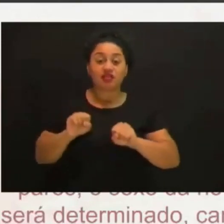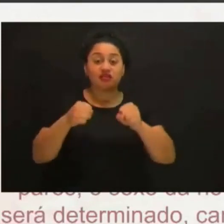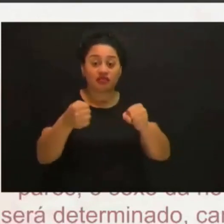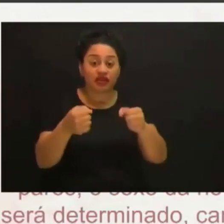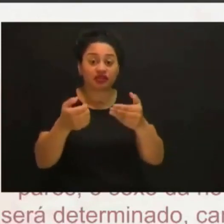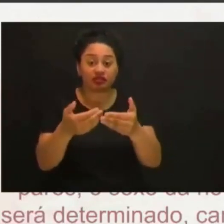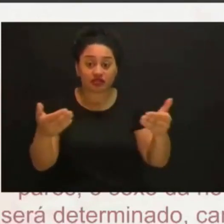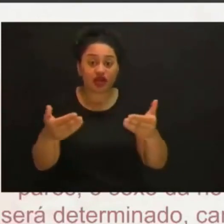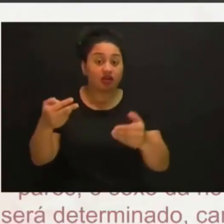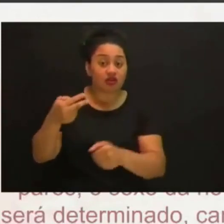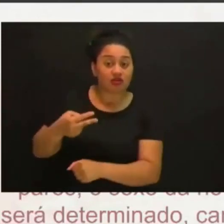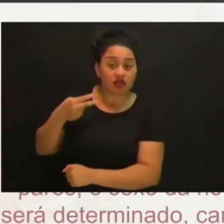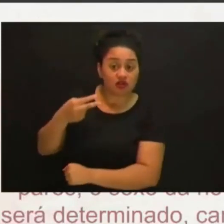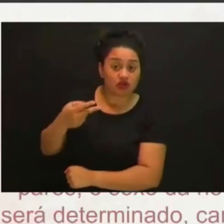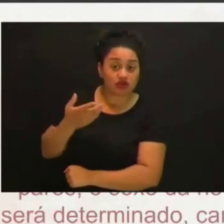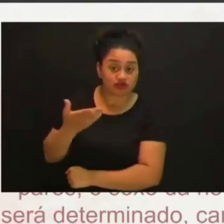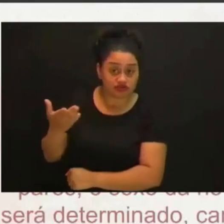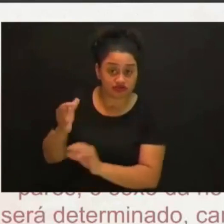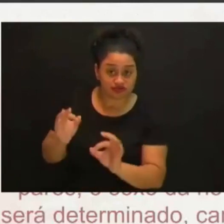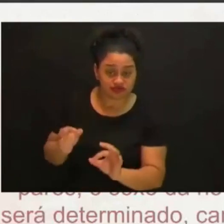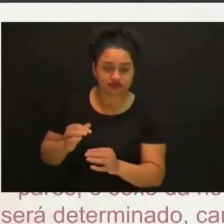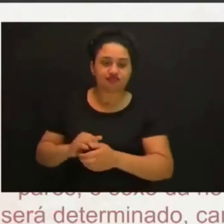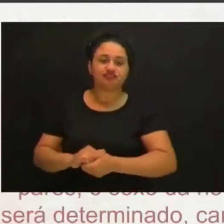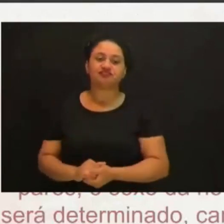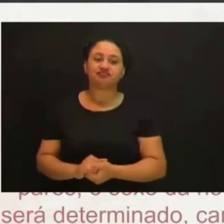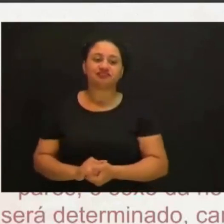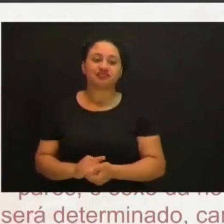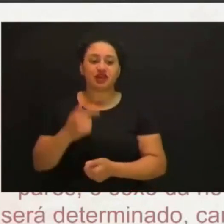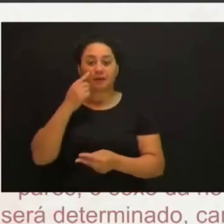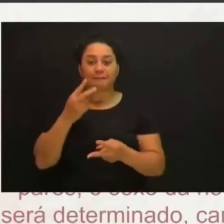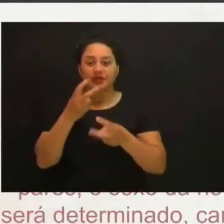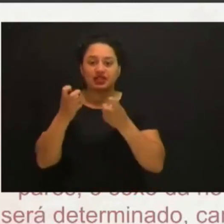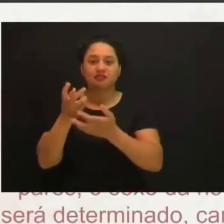senhores vereadores. Então vamos lá, olhem aquele desenho, por favor.